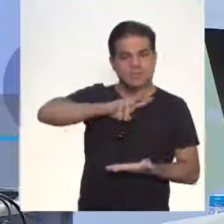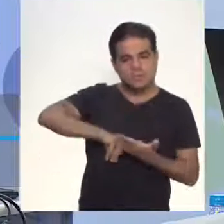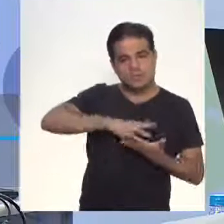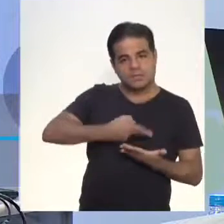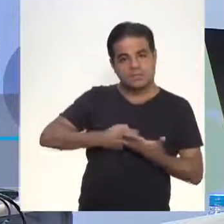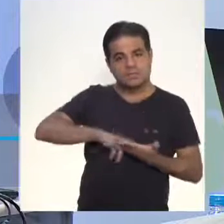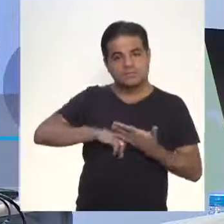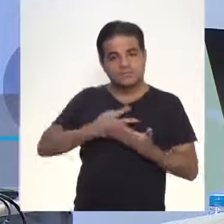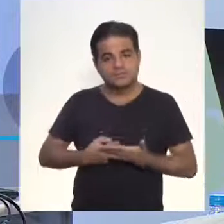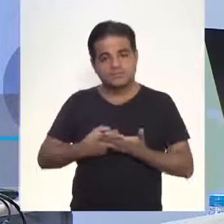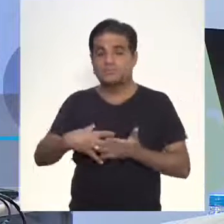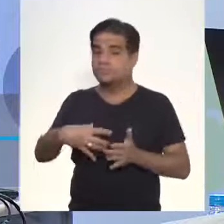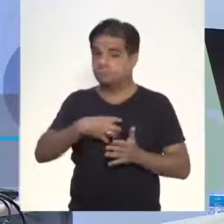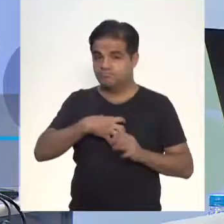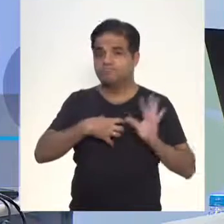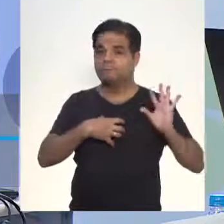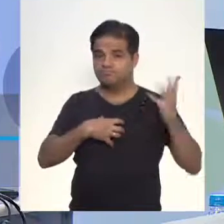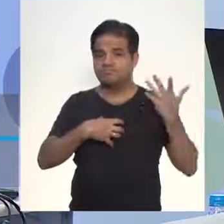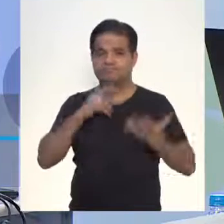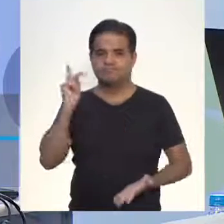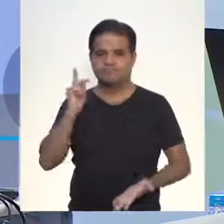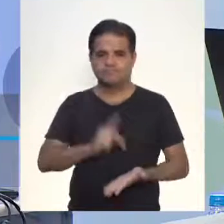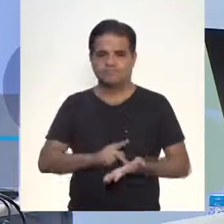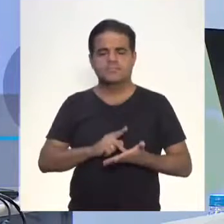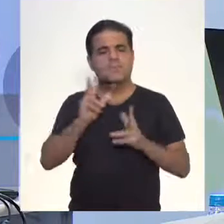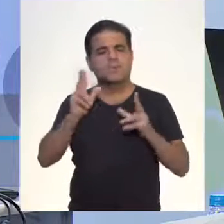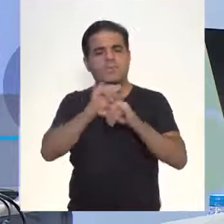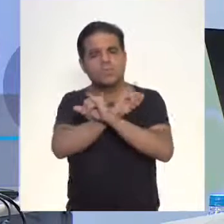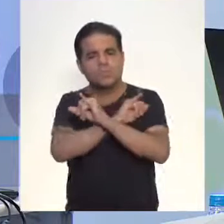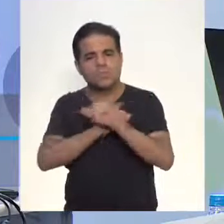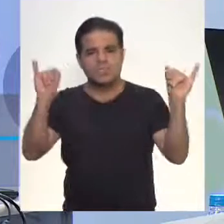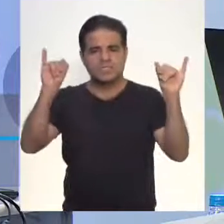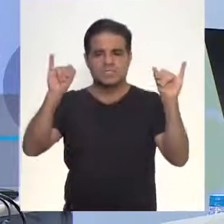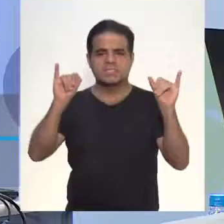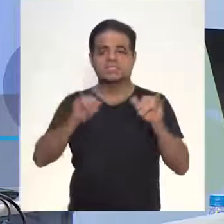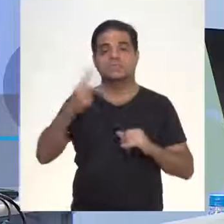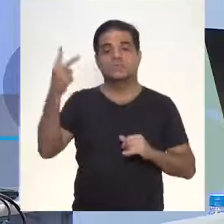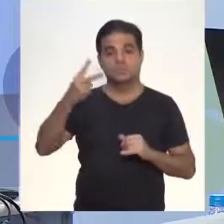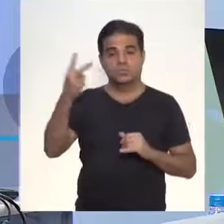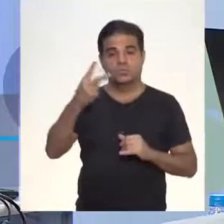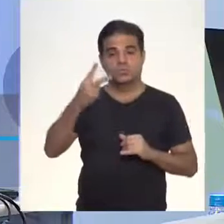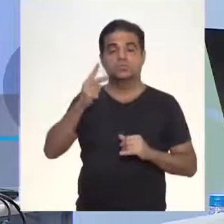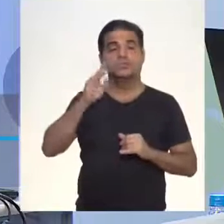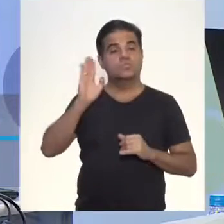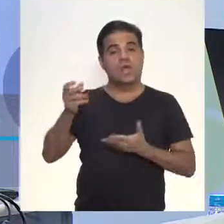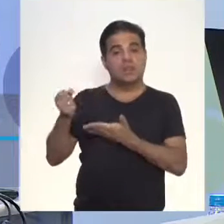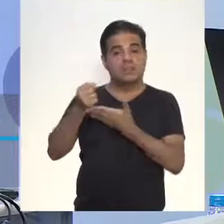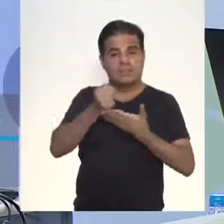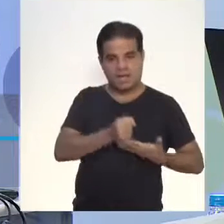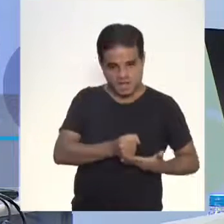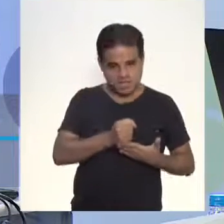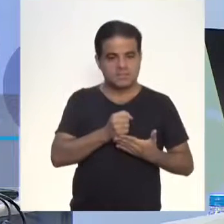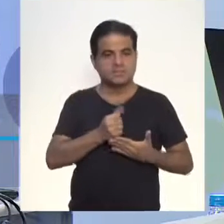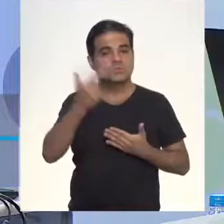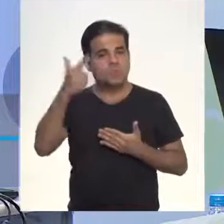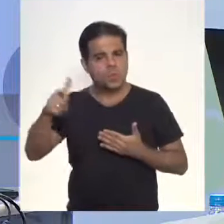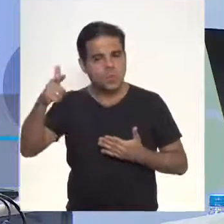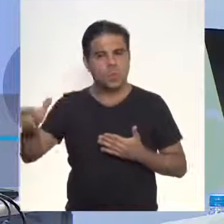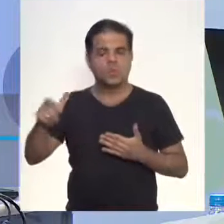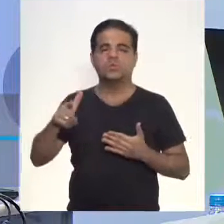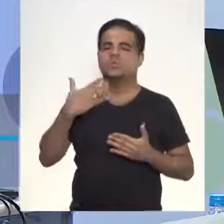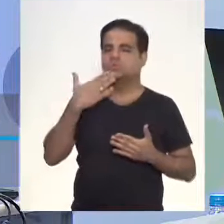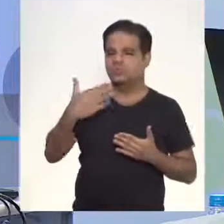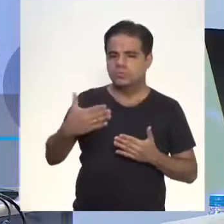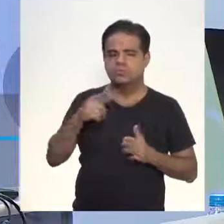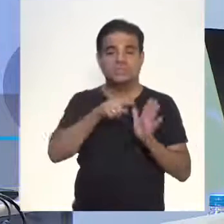aí um fato que ocorre, meio como uma notícia, né? O segundo já vai trazer outras demandas